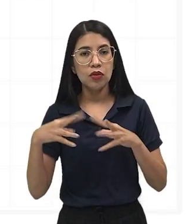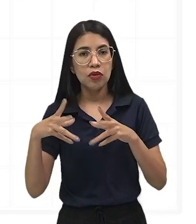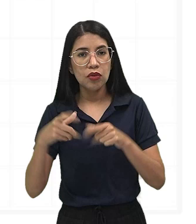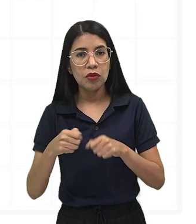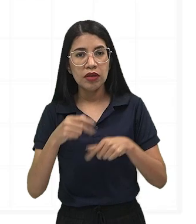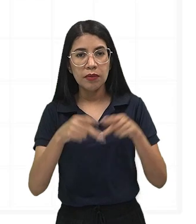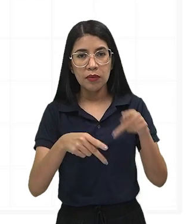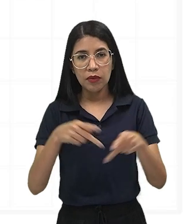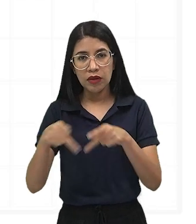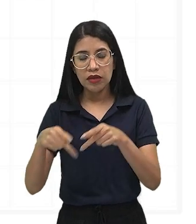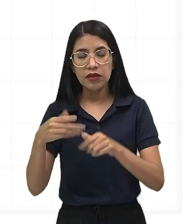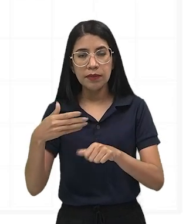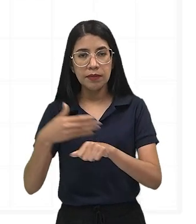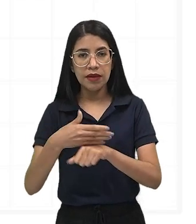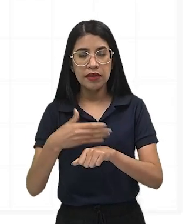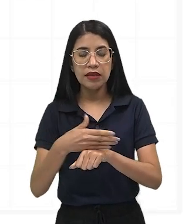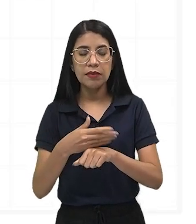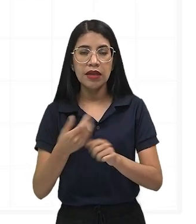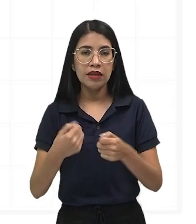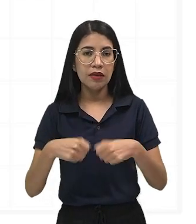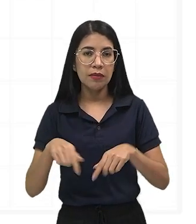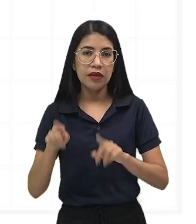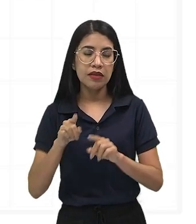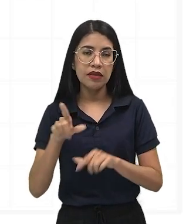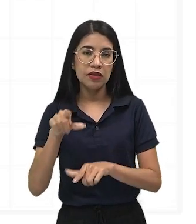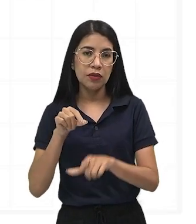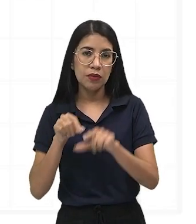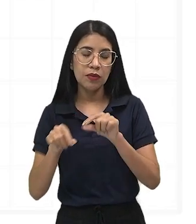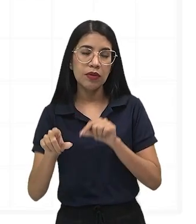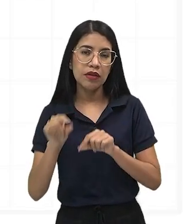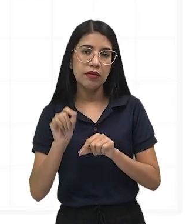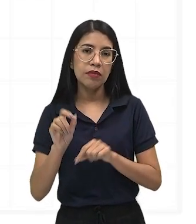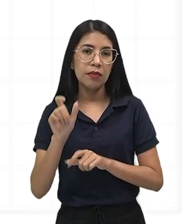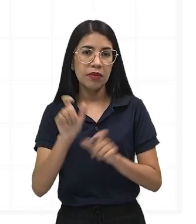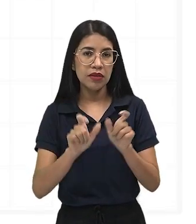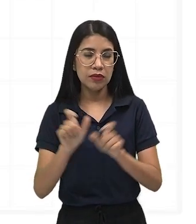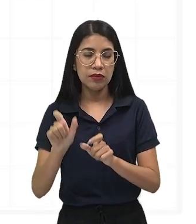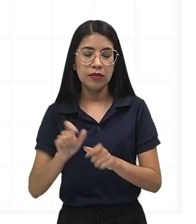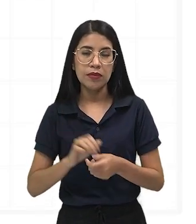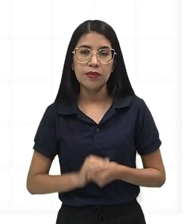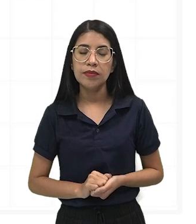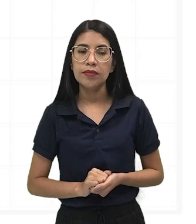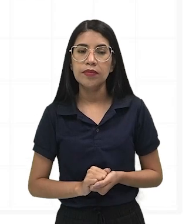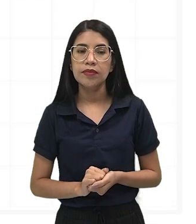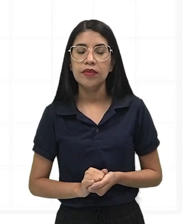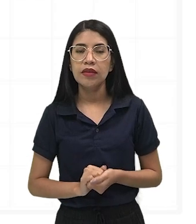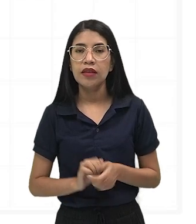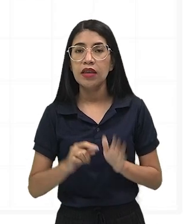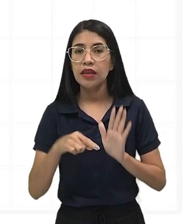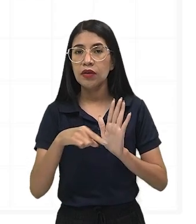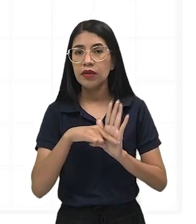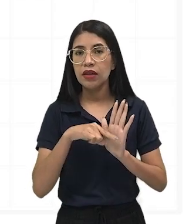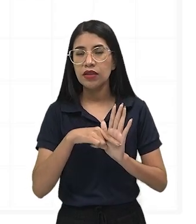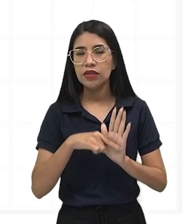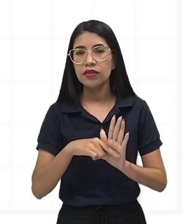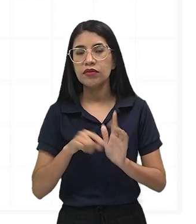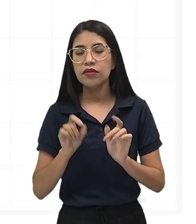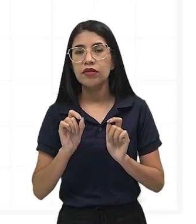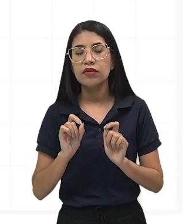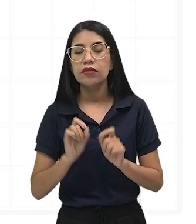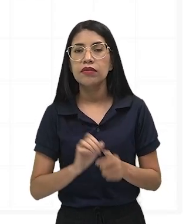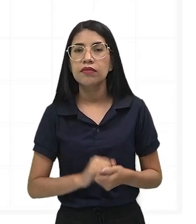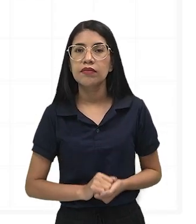todos. Então, não tem essa necessidade aí, não vai ter esse erro. Nas desvantagens. Tem